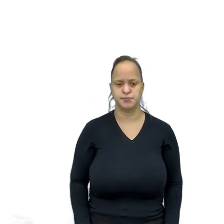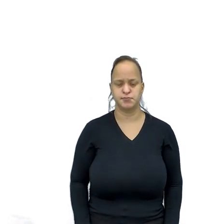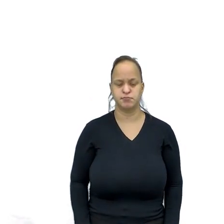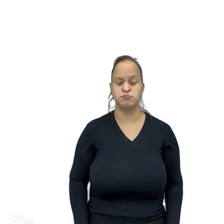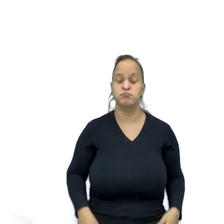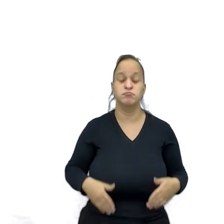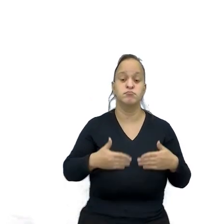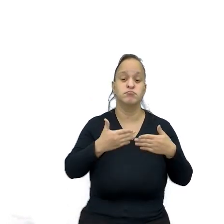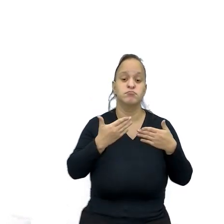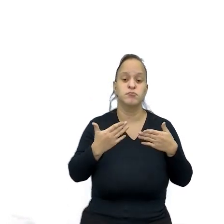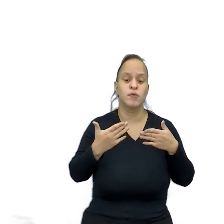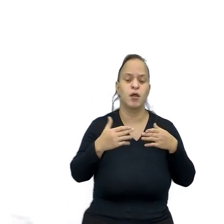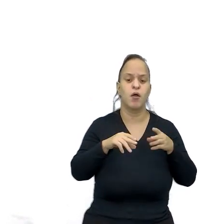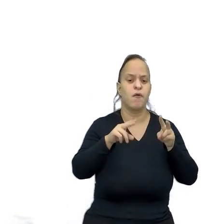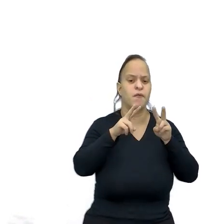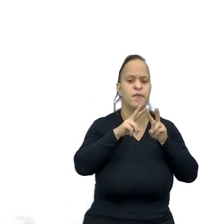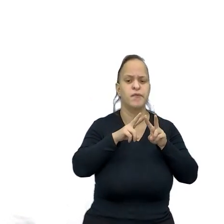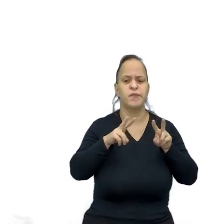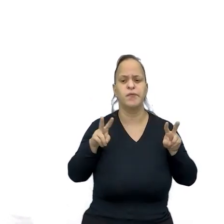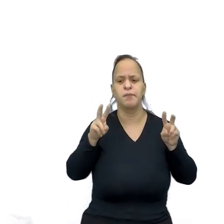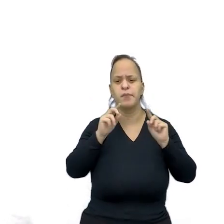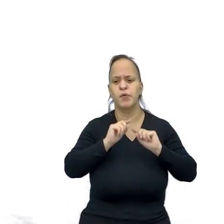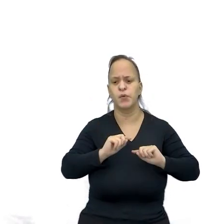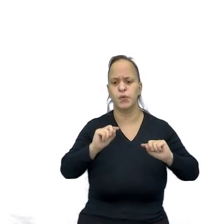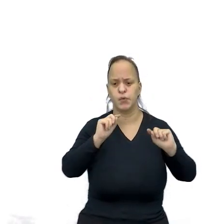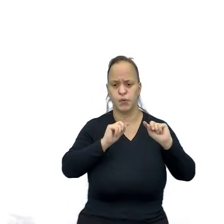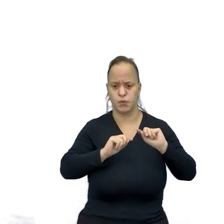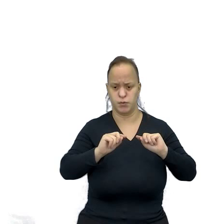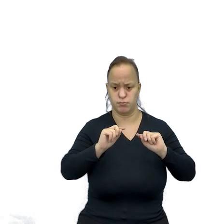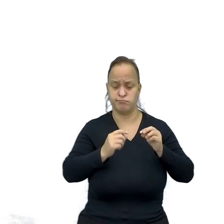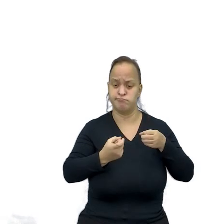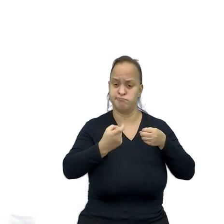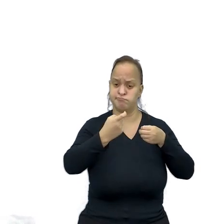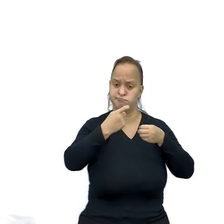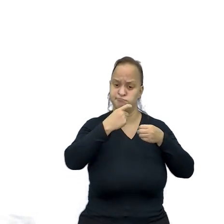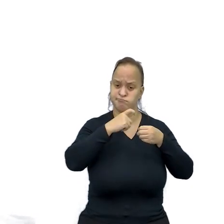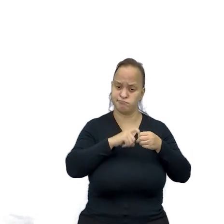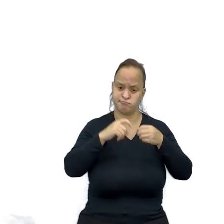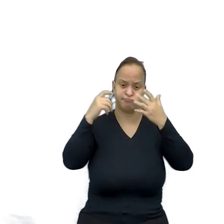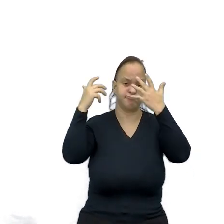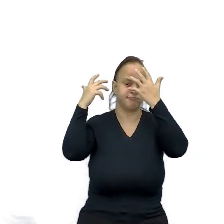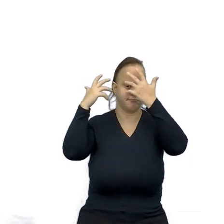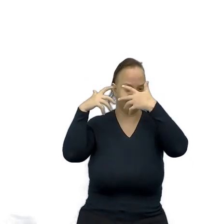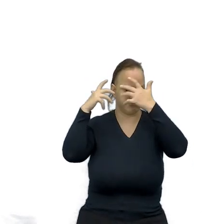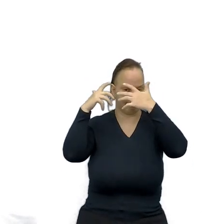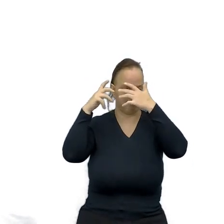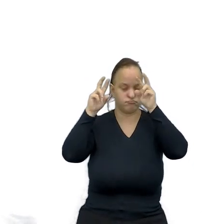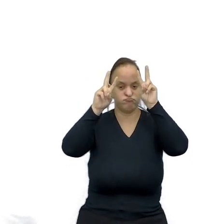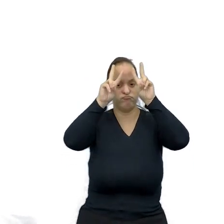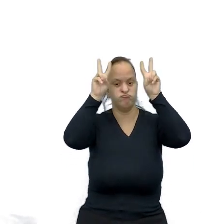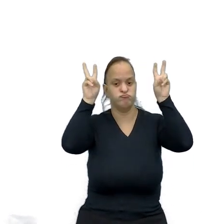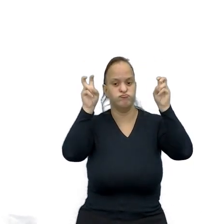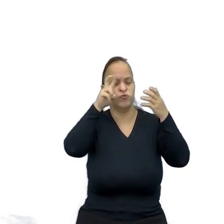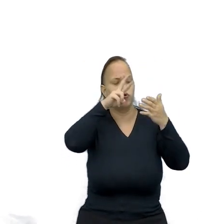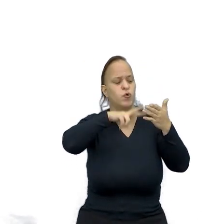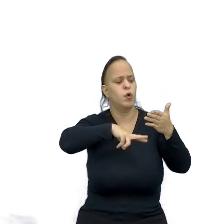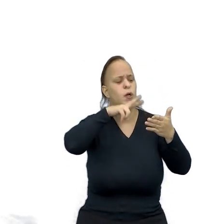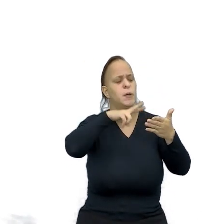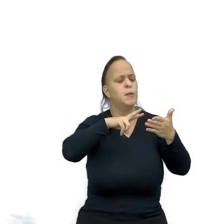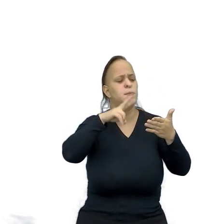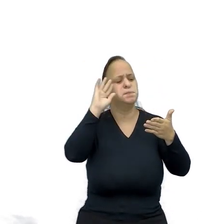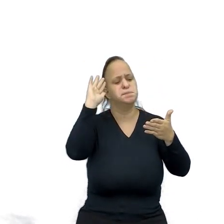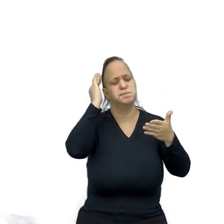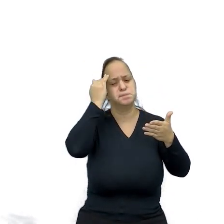Então, o que vimos nessa formação? Nós revisitamos reflexões acerca da compreensão leitora